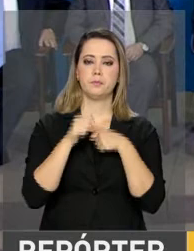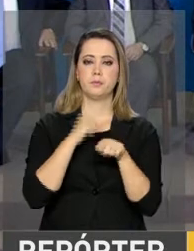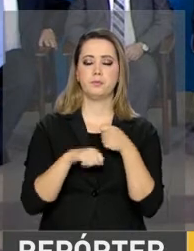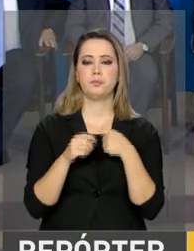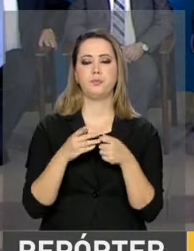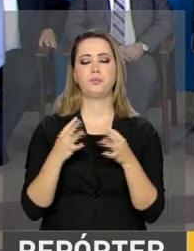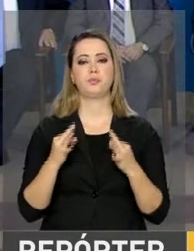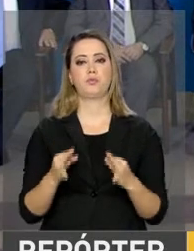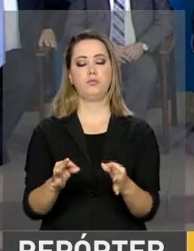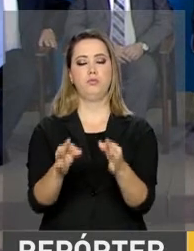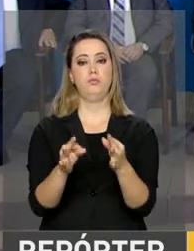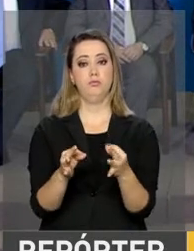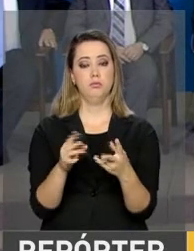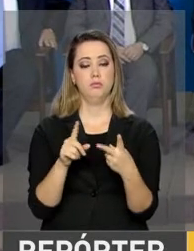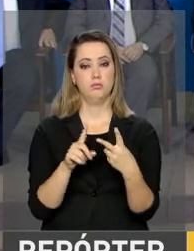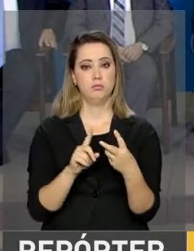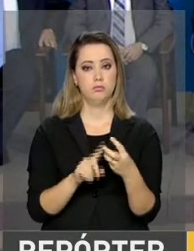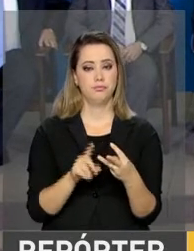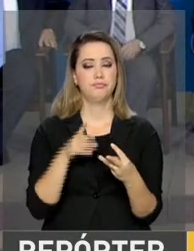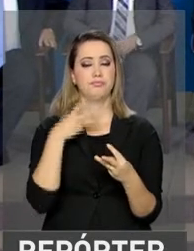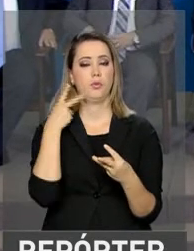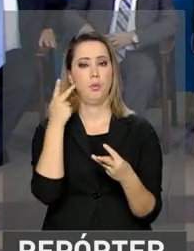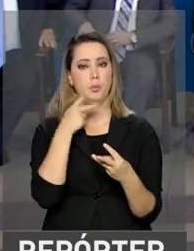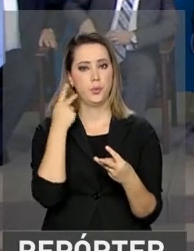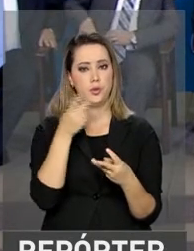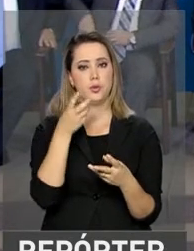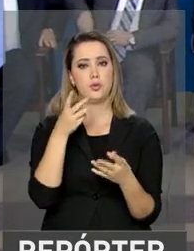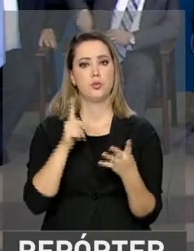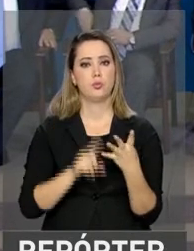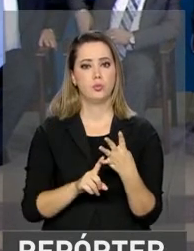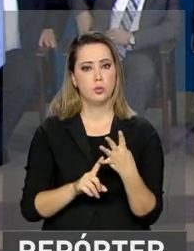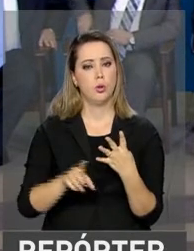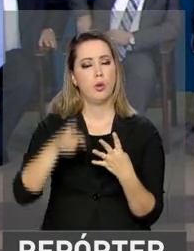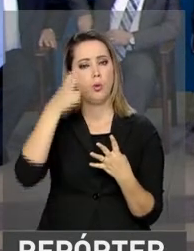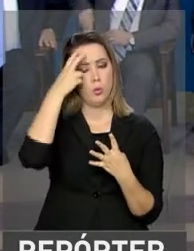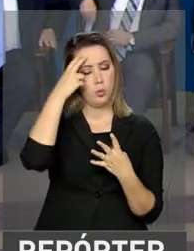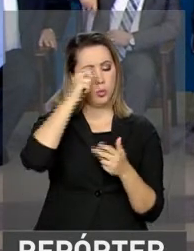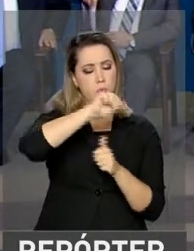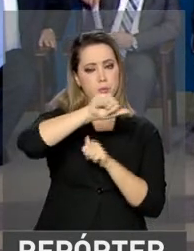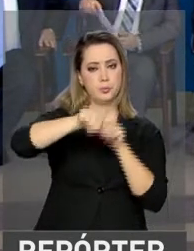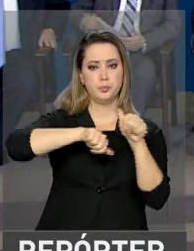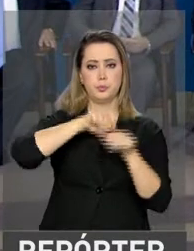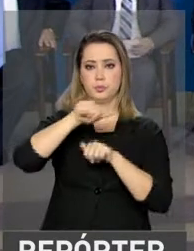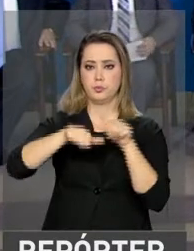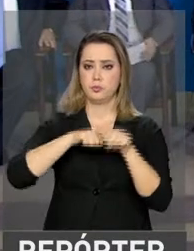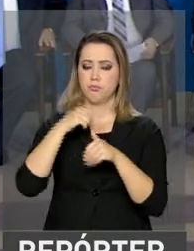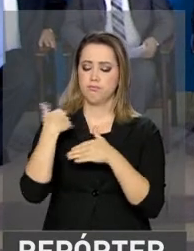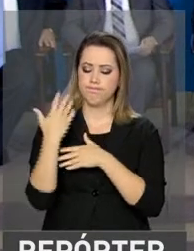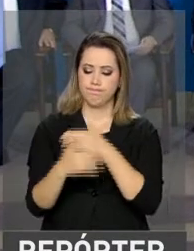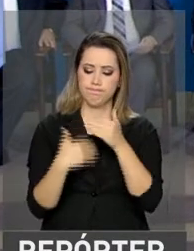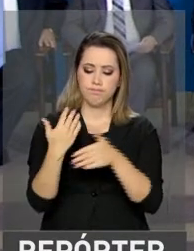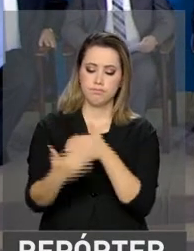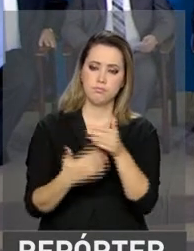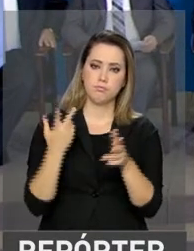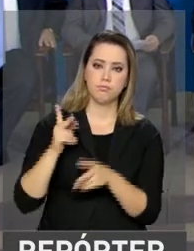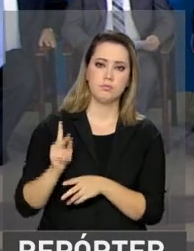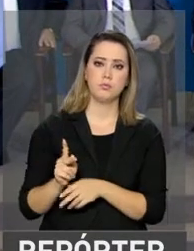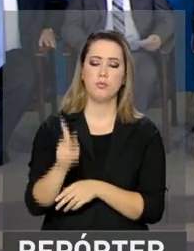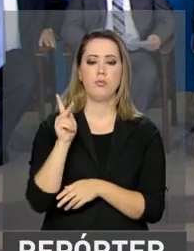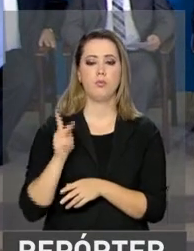a tecnologia a política cultura estão mudando e evoluindo constantemente